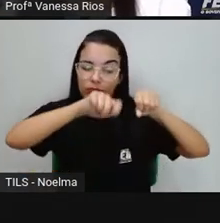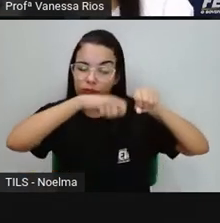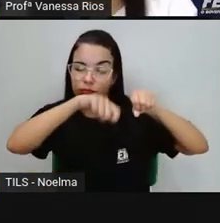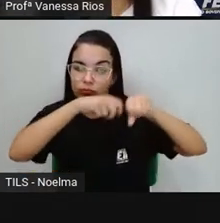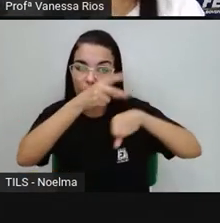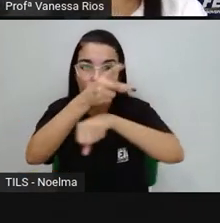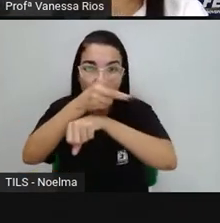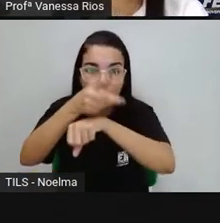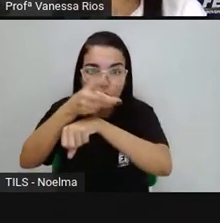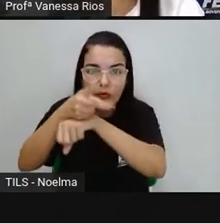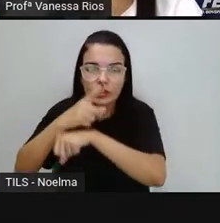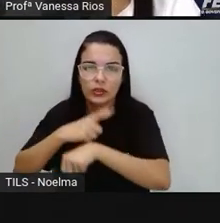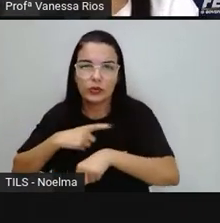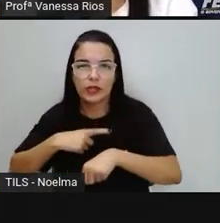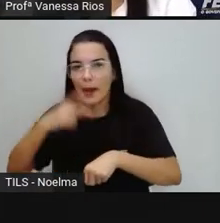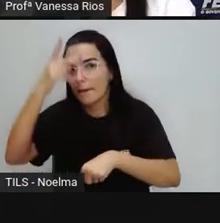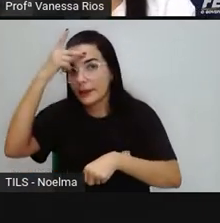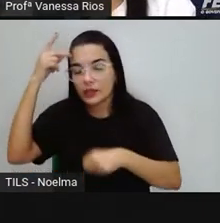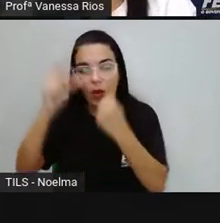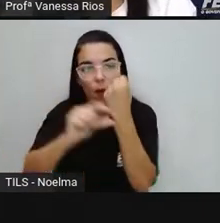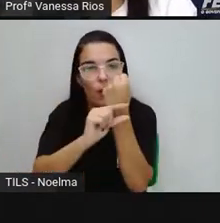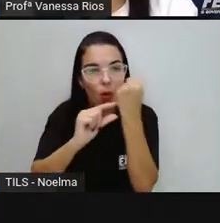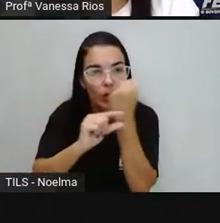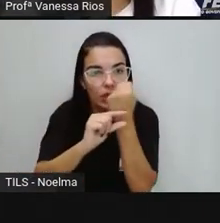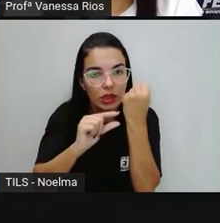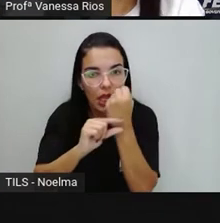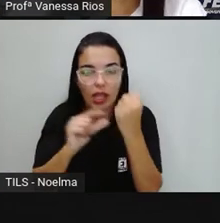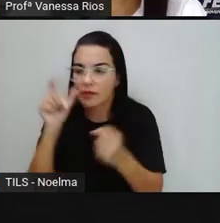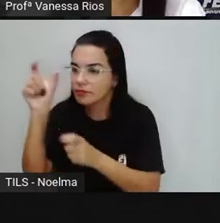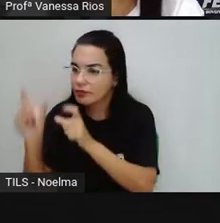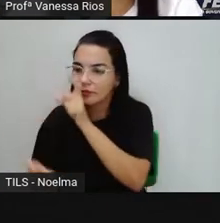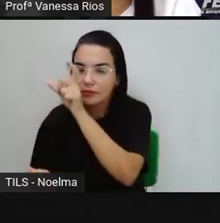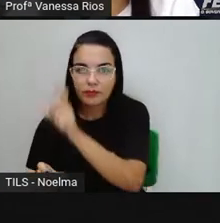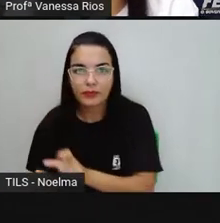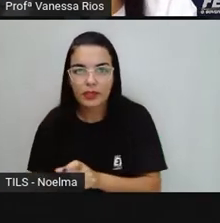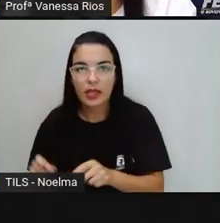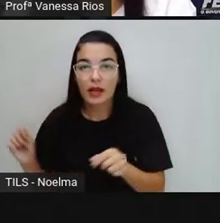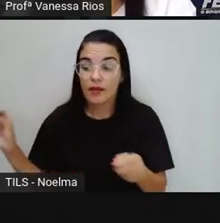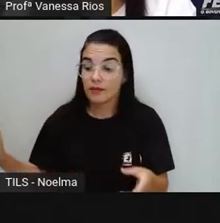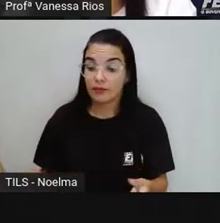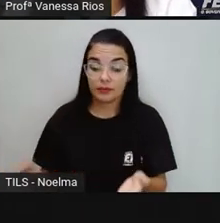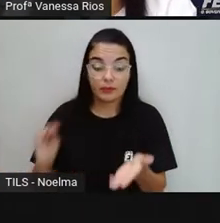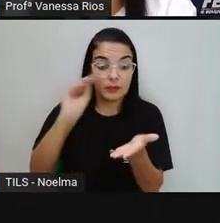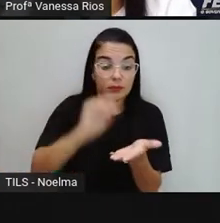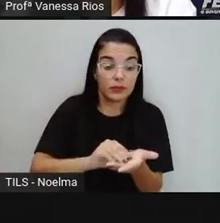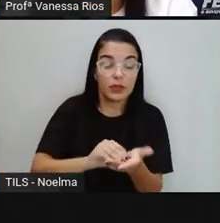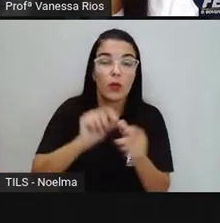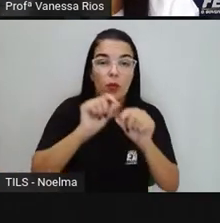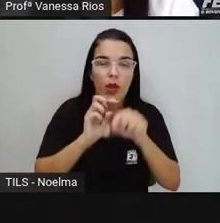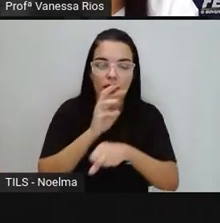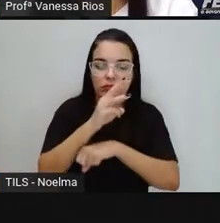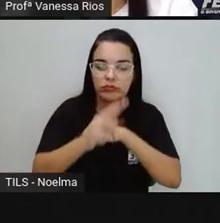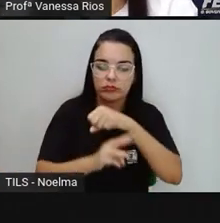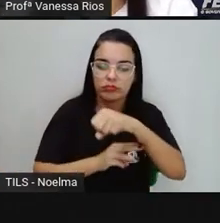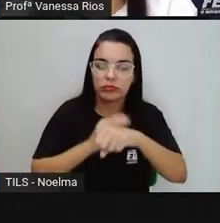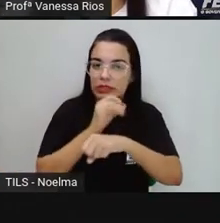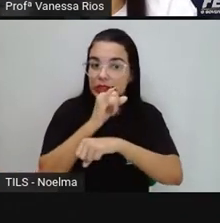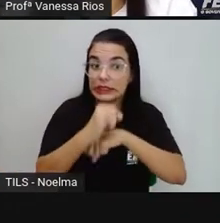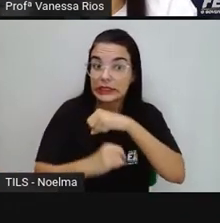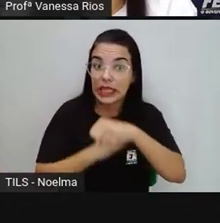de assuntos variados e depois o vlogueiro ou vlogger hospeda o vídeo em sites na